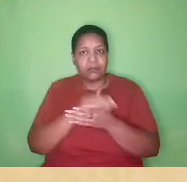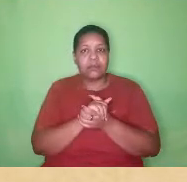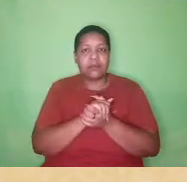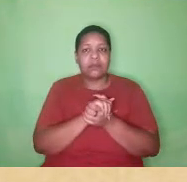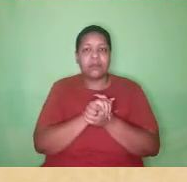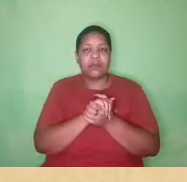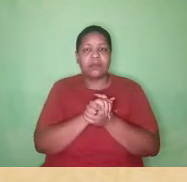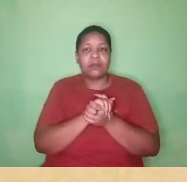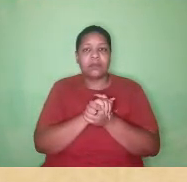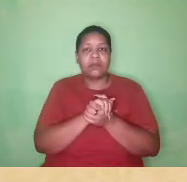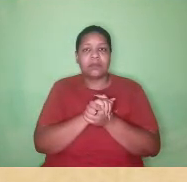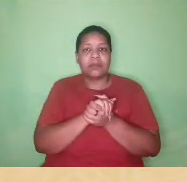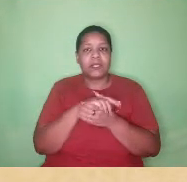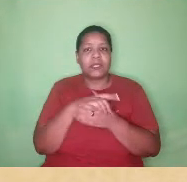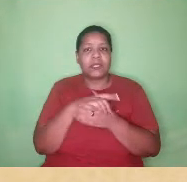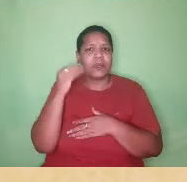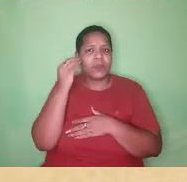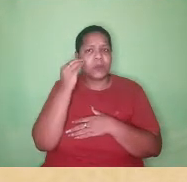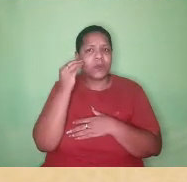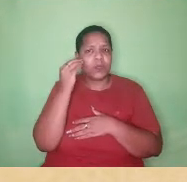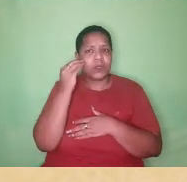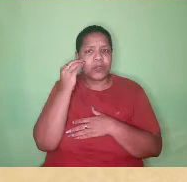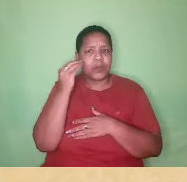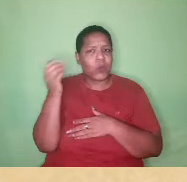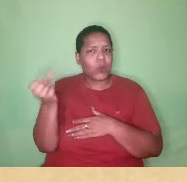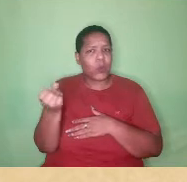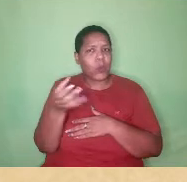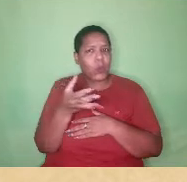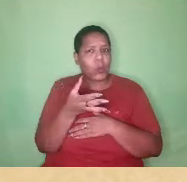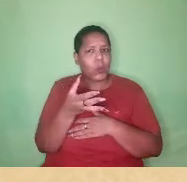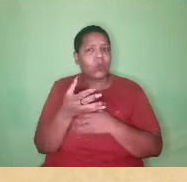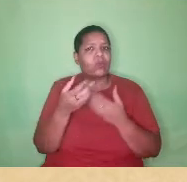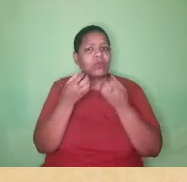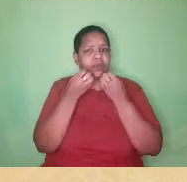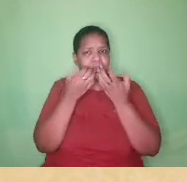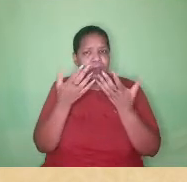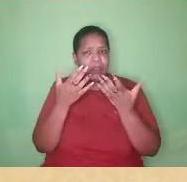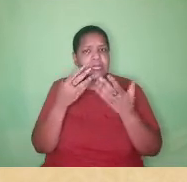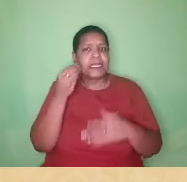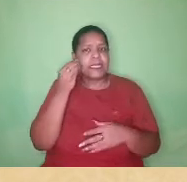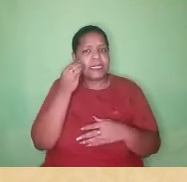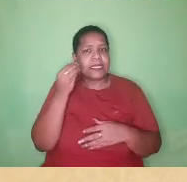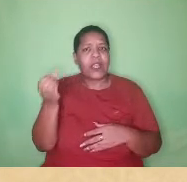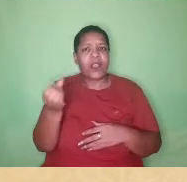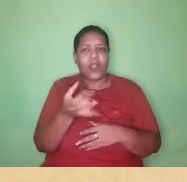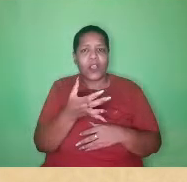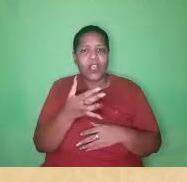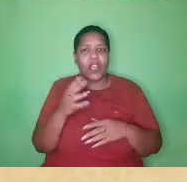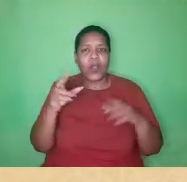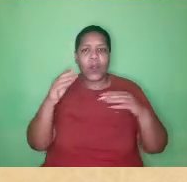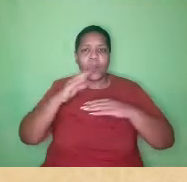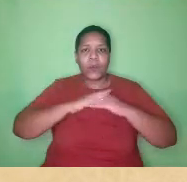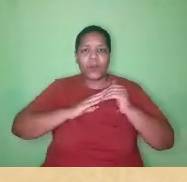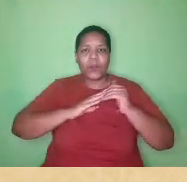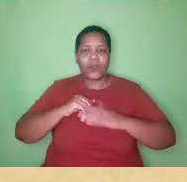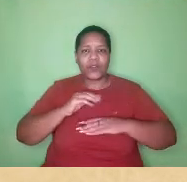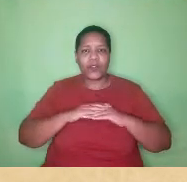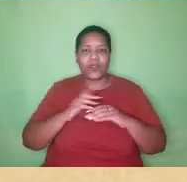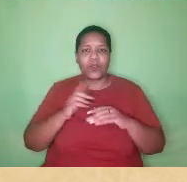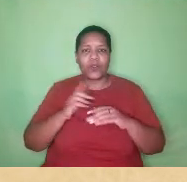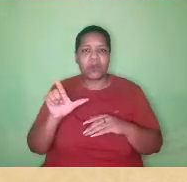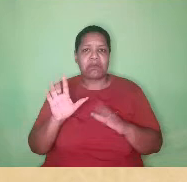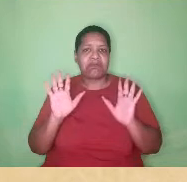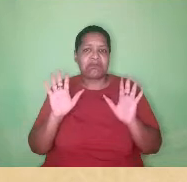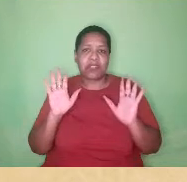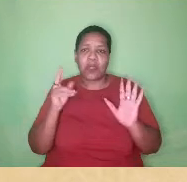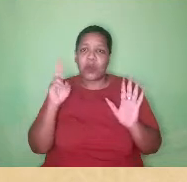experiência nova e é muito bom ter experiências novas, porque eu vou falar para profissionais de uma outra área. Até então eu nunca tinha falado, eu sou